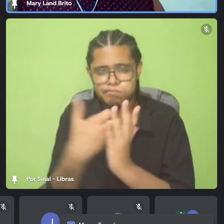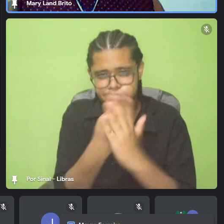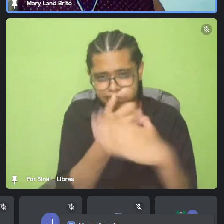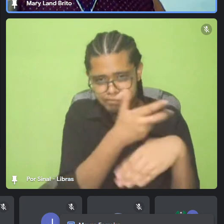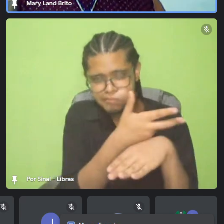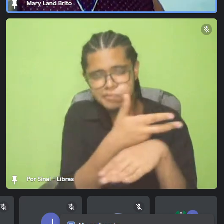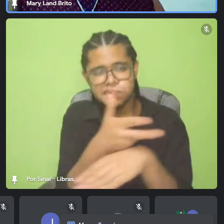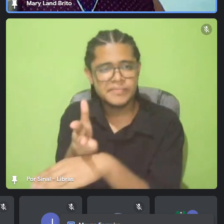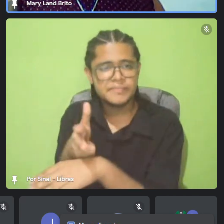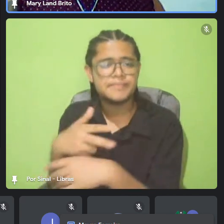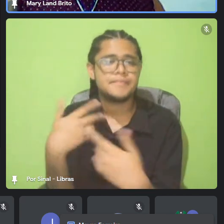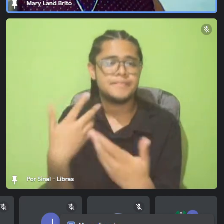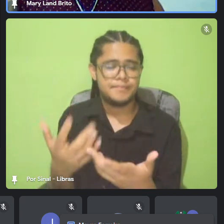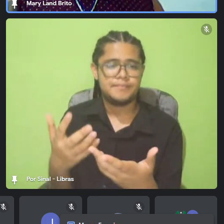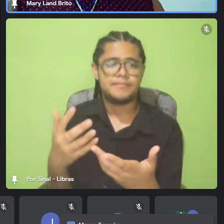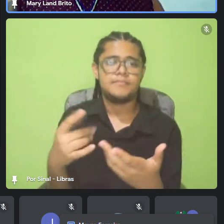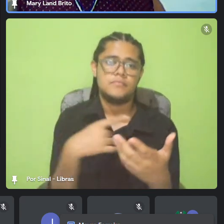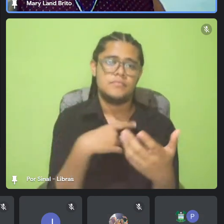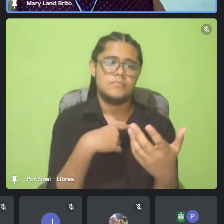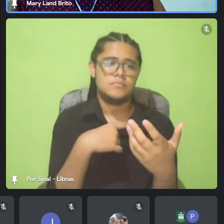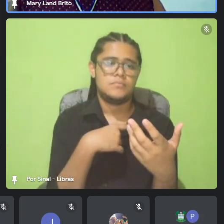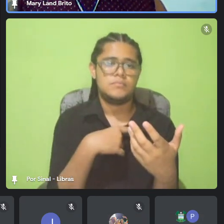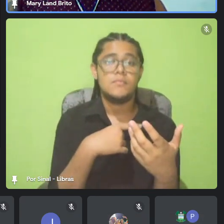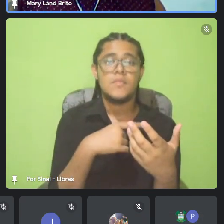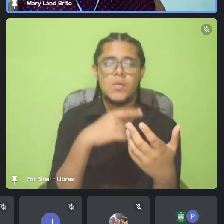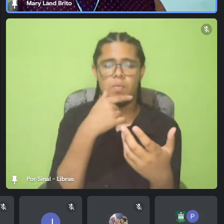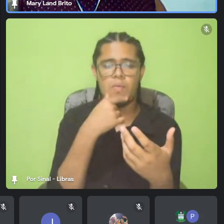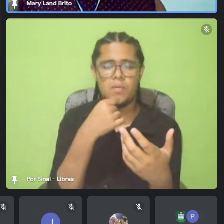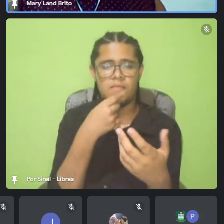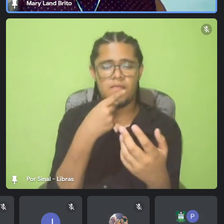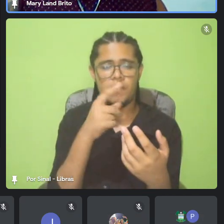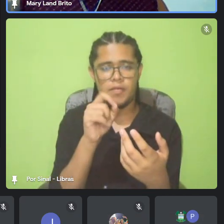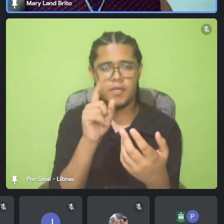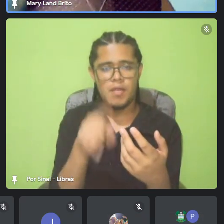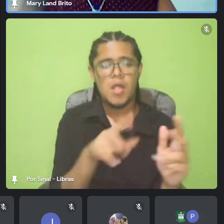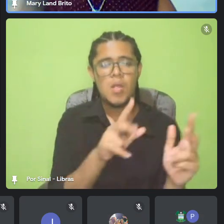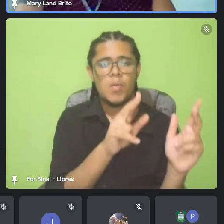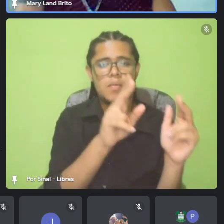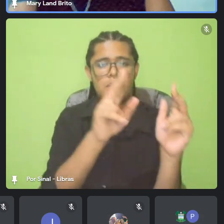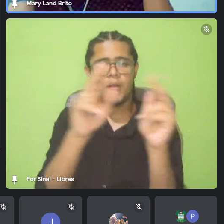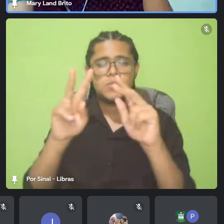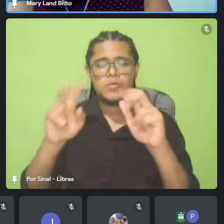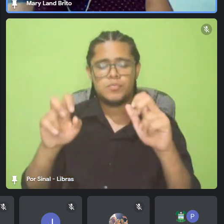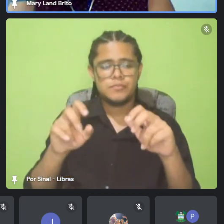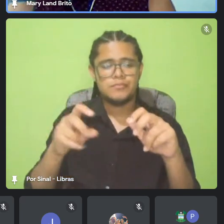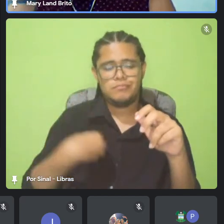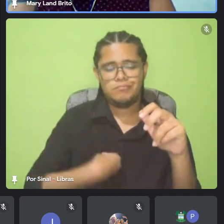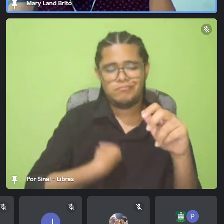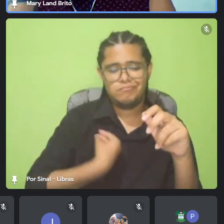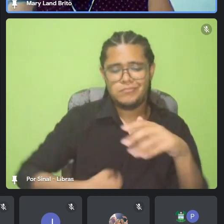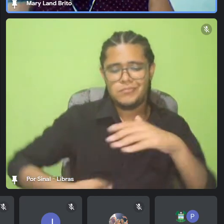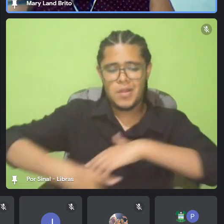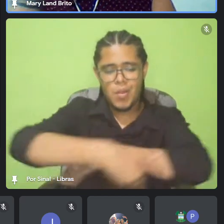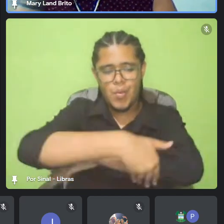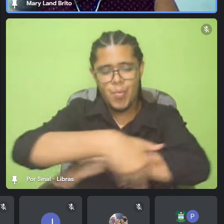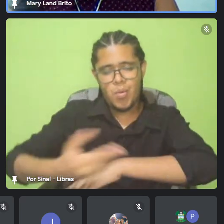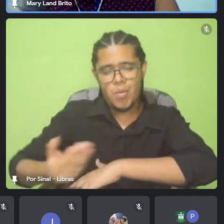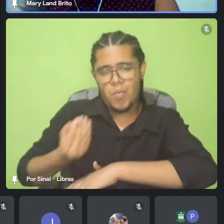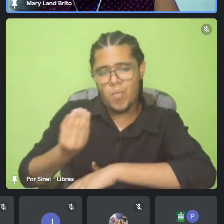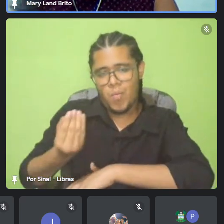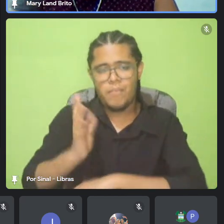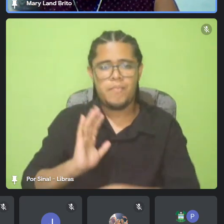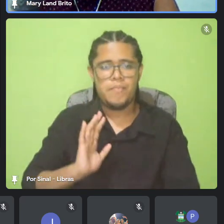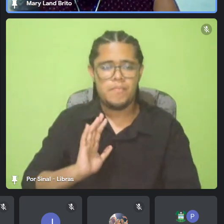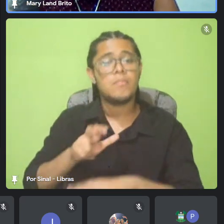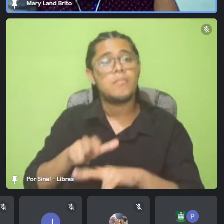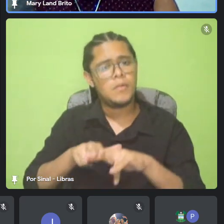trazendo a possibilidade de fazer um documentário sobre a realidade das ruas. e aí, Vanilson, é muito, muito importante que vocês já comecem a